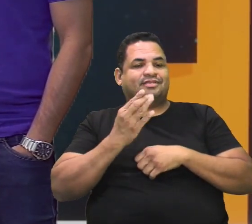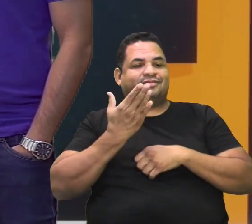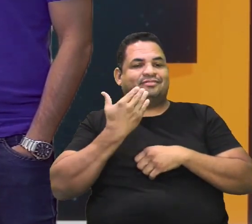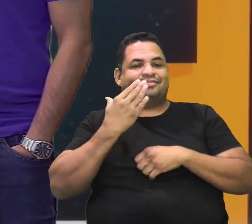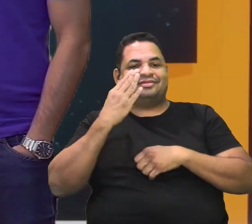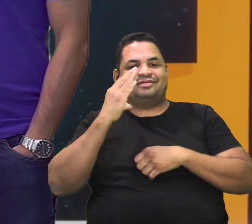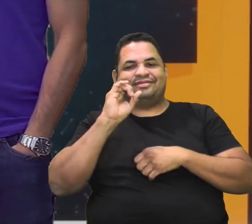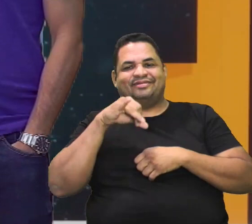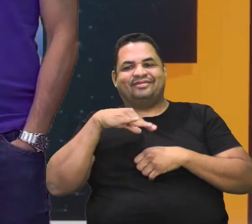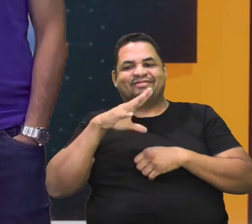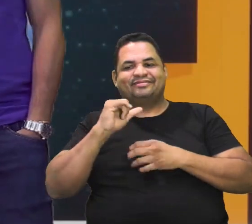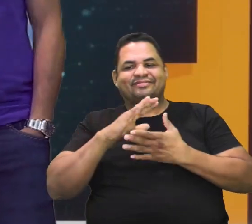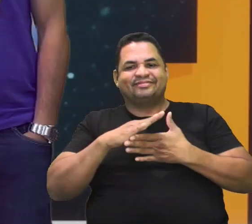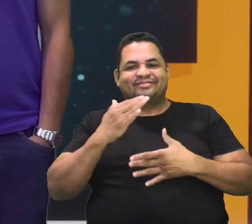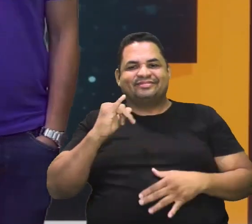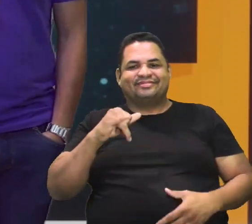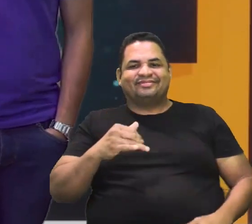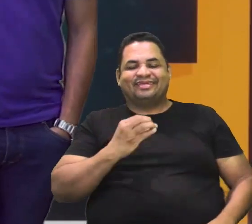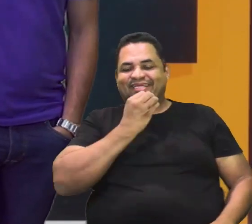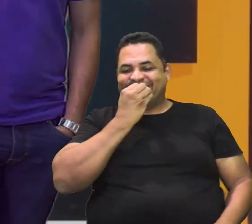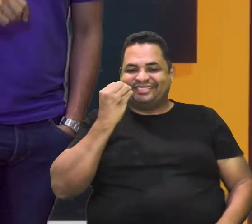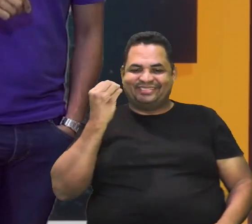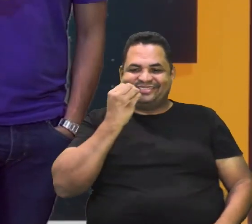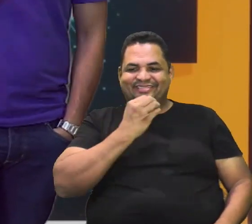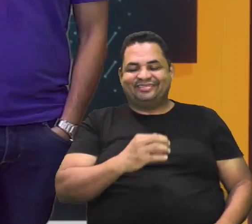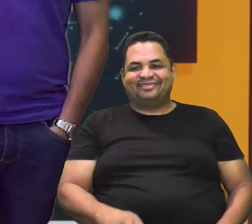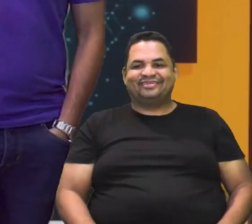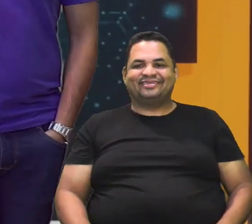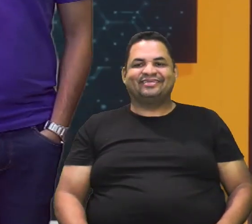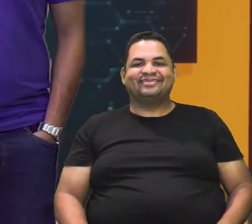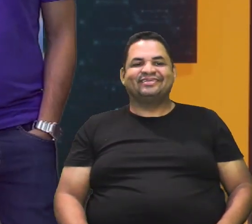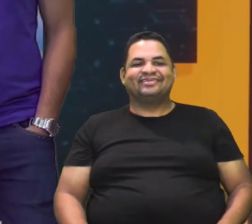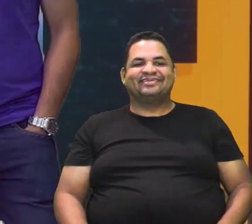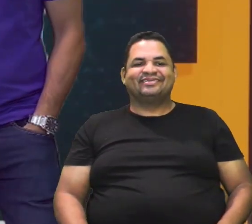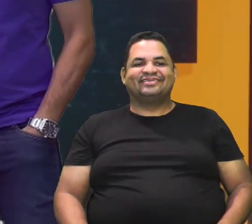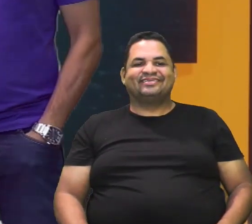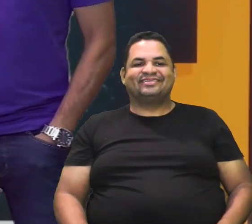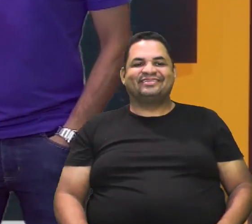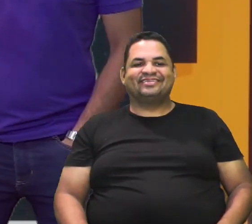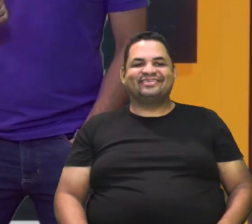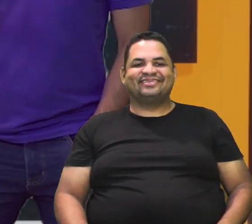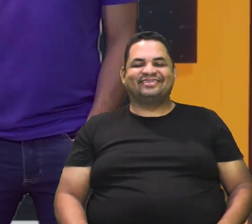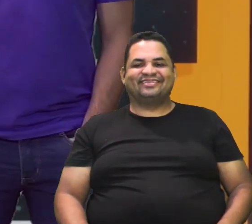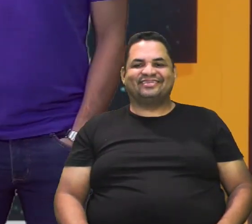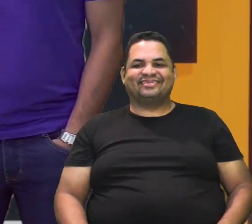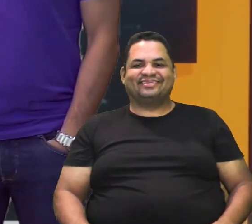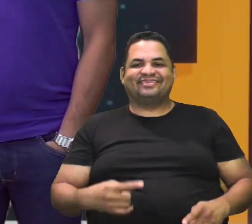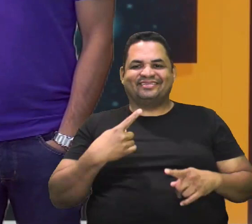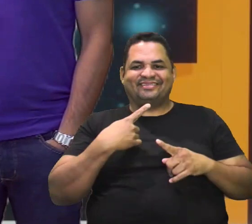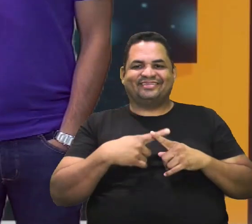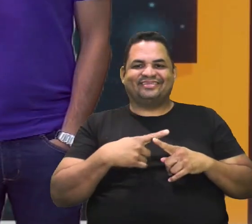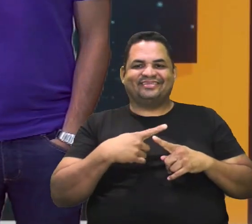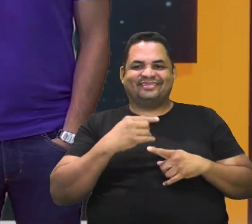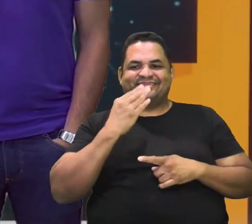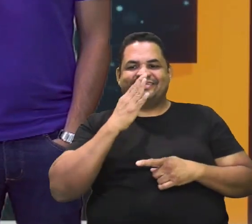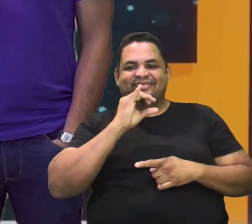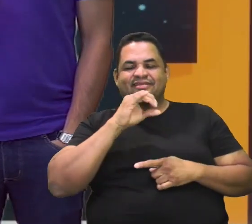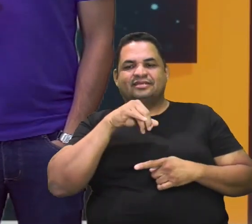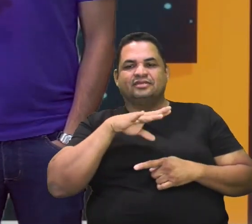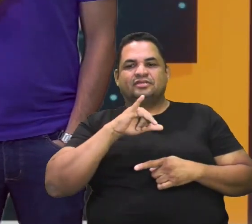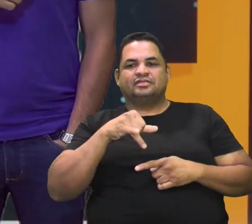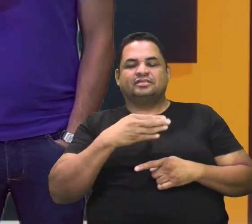canjica. Não comi a canjica. A cara da professora Lúcia. É porque você fez uma